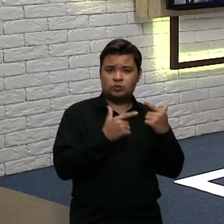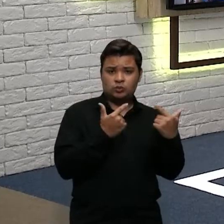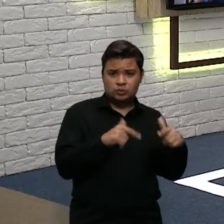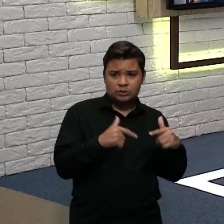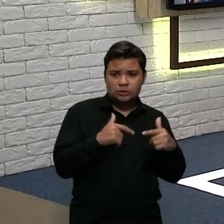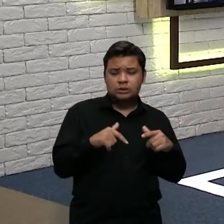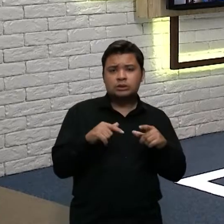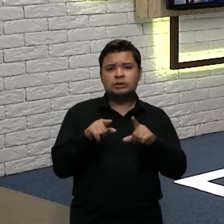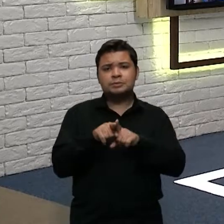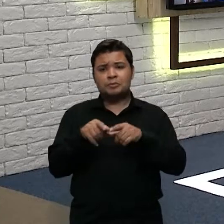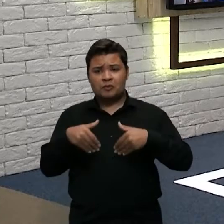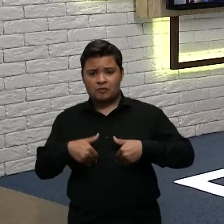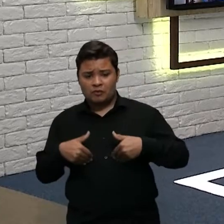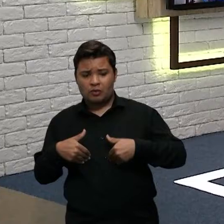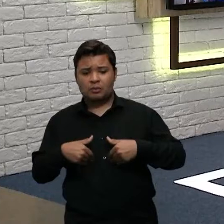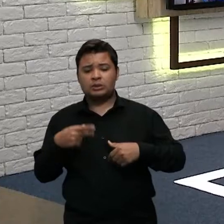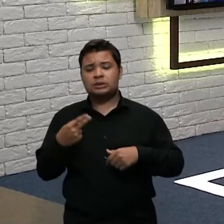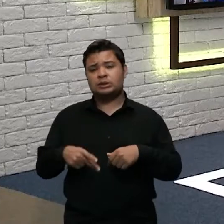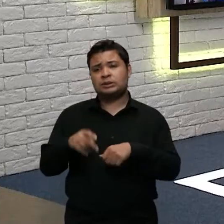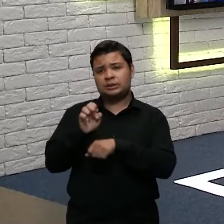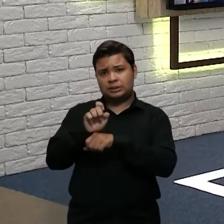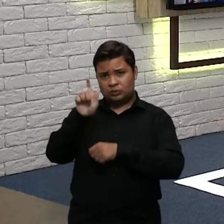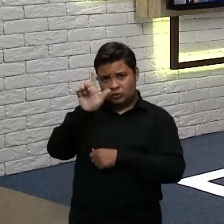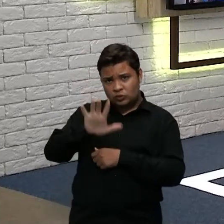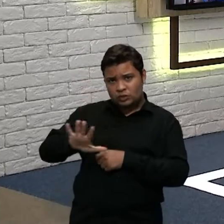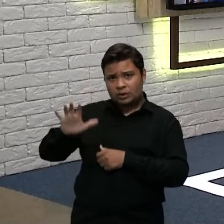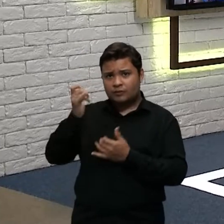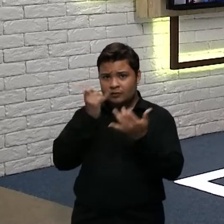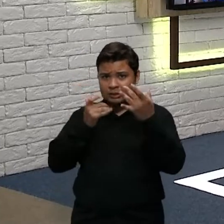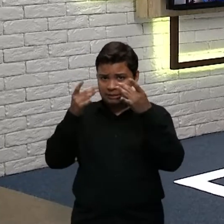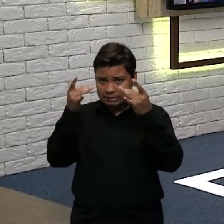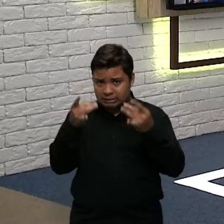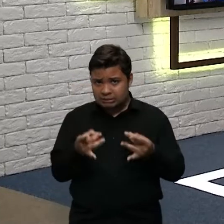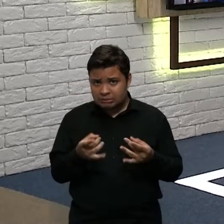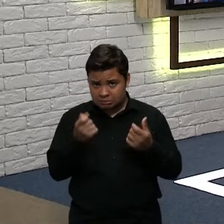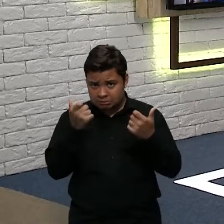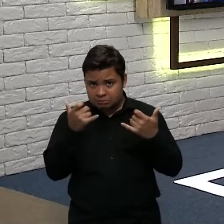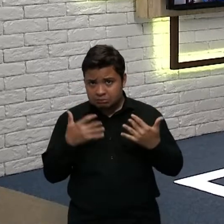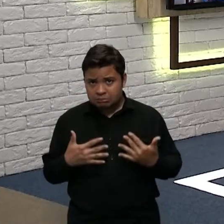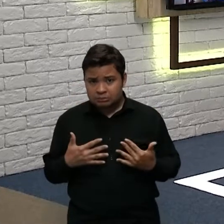de Goiás? Tem alguns dados que a senhora possa trazer?